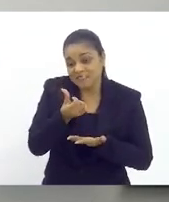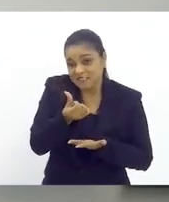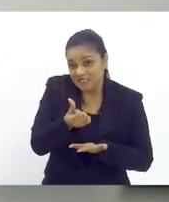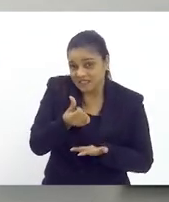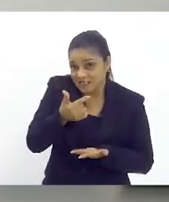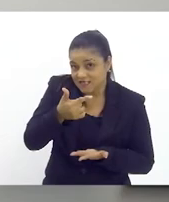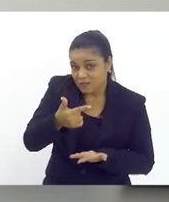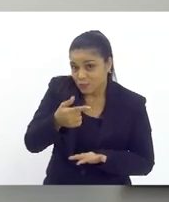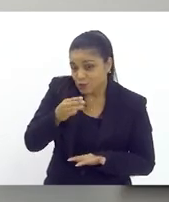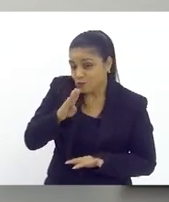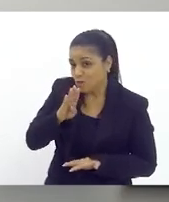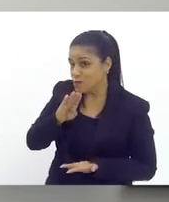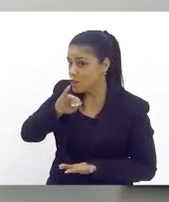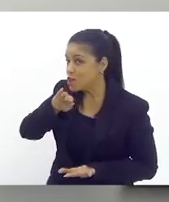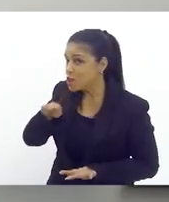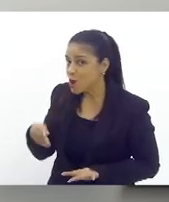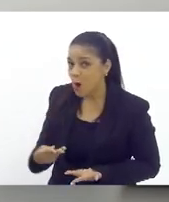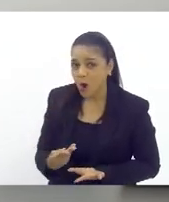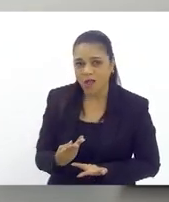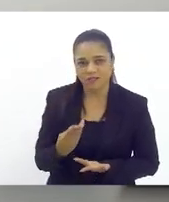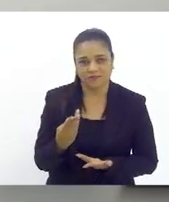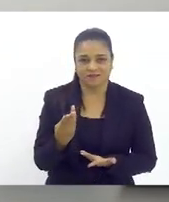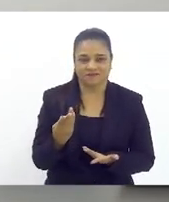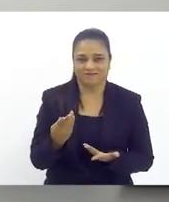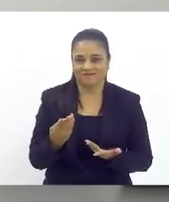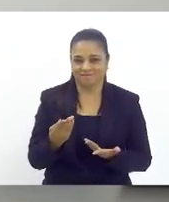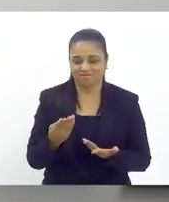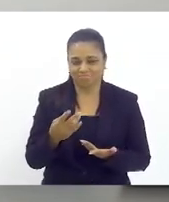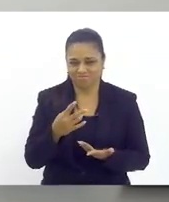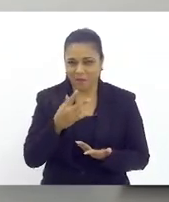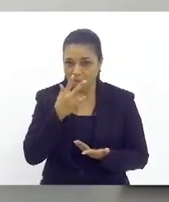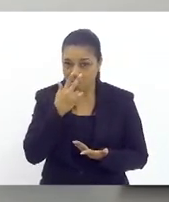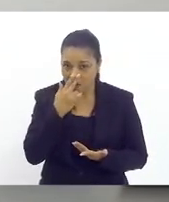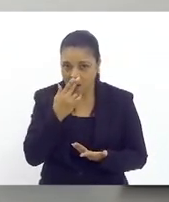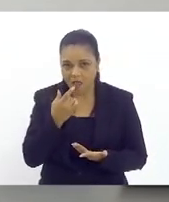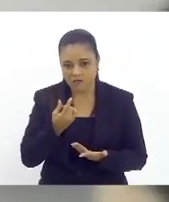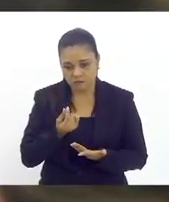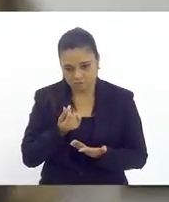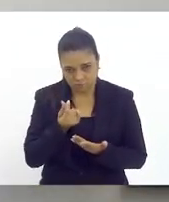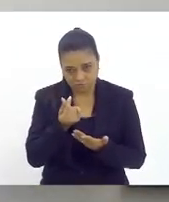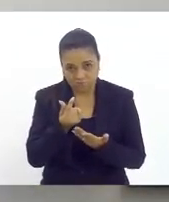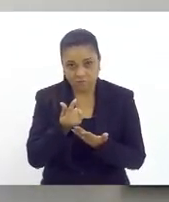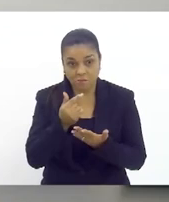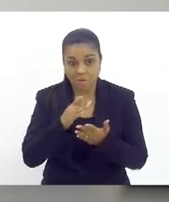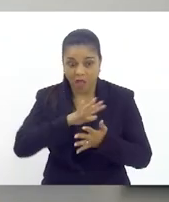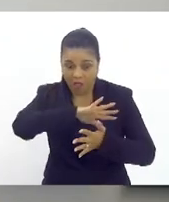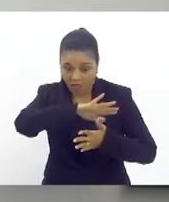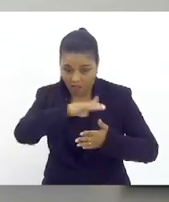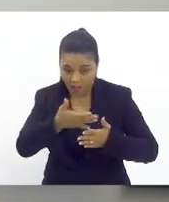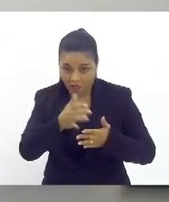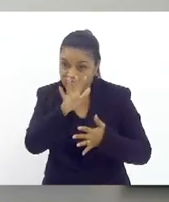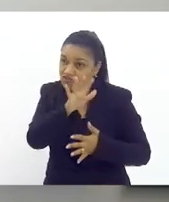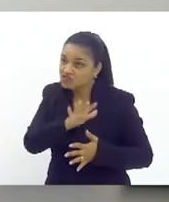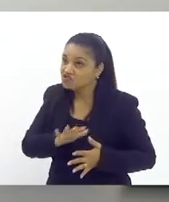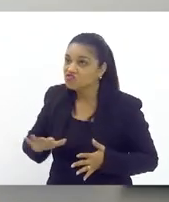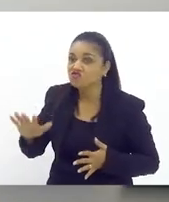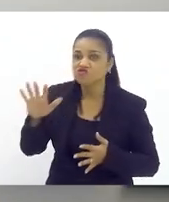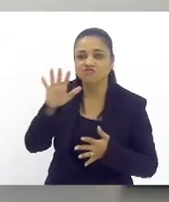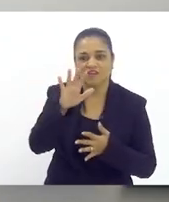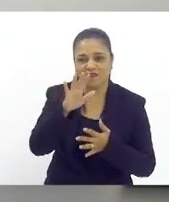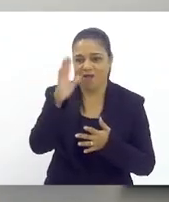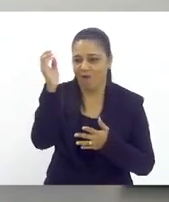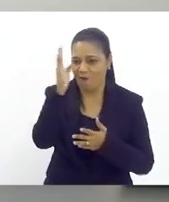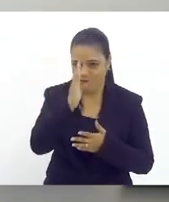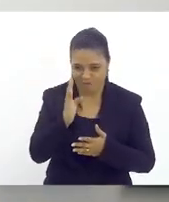de reais agora parece muito mas tô falando da Mata Atlântica inteira né e estamos falando de mais